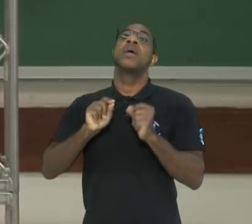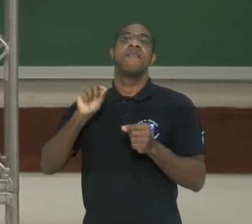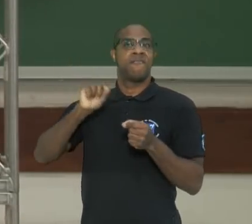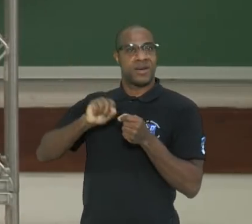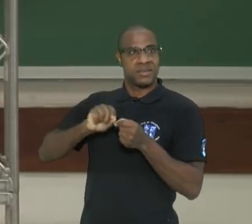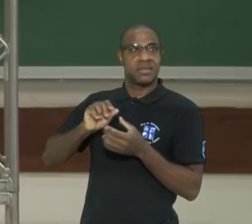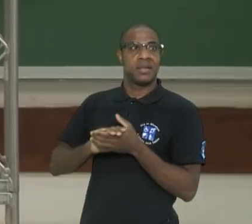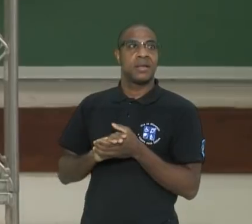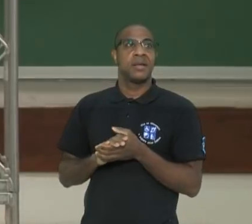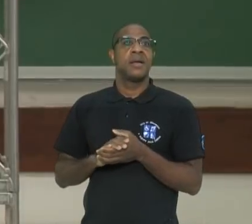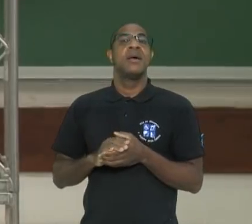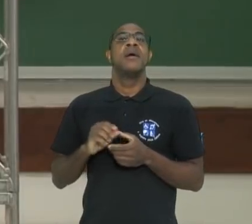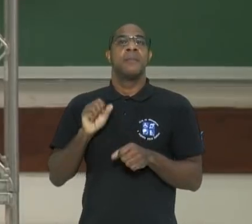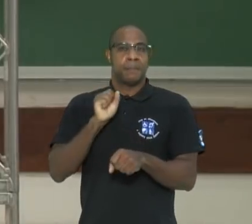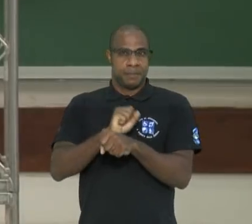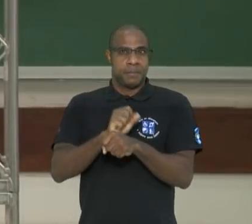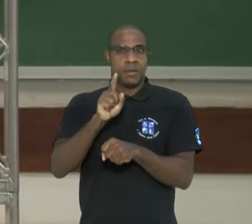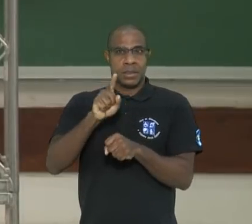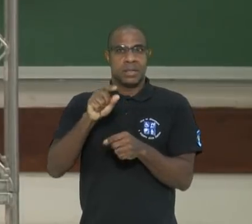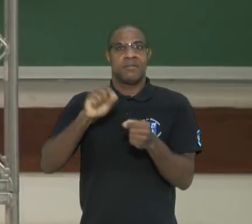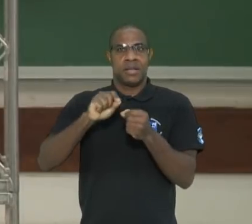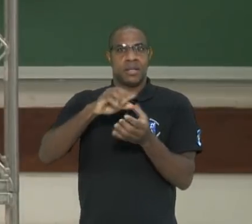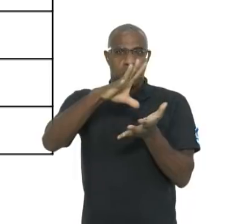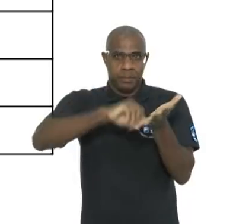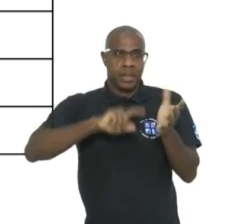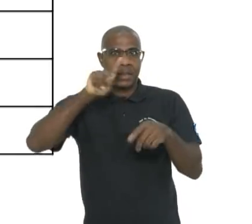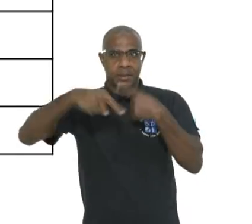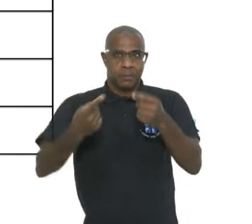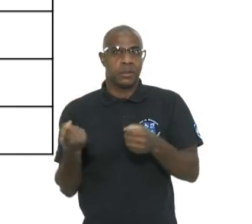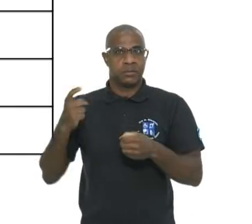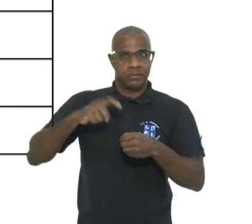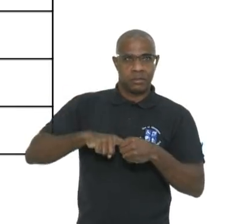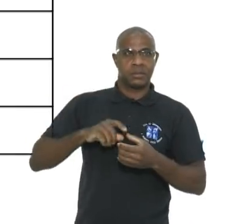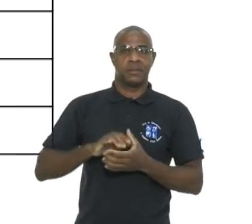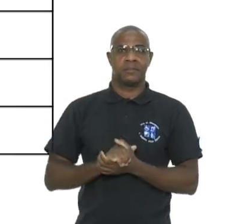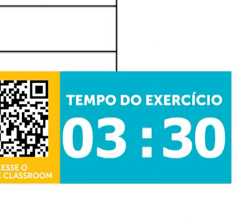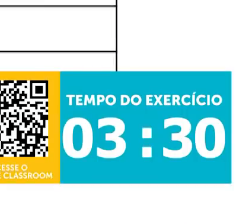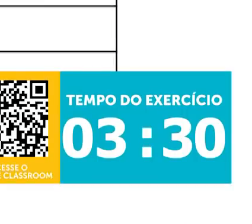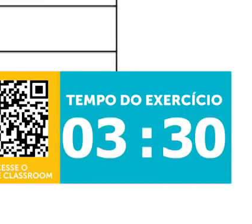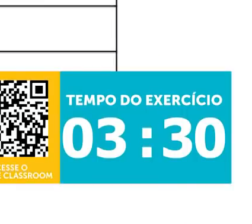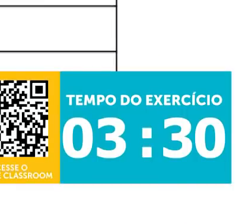deixar um tempinho para vocês copiarem antes da gente se despedir.